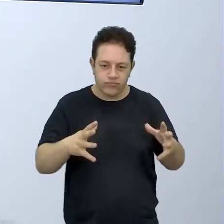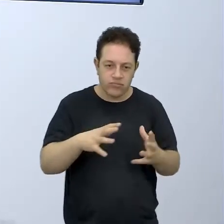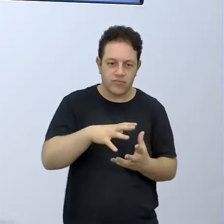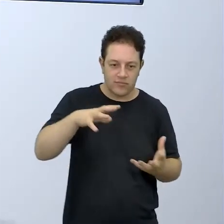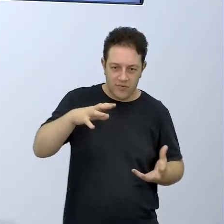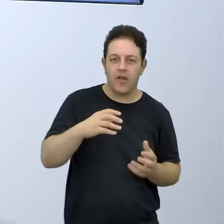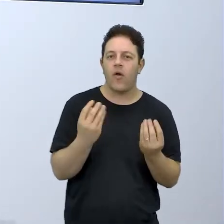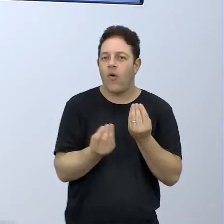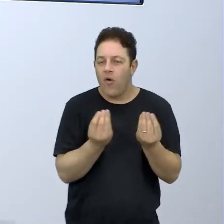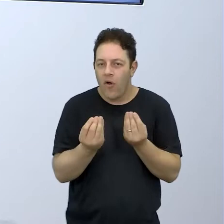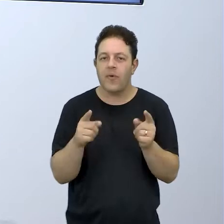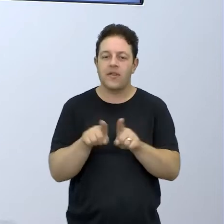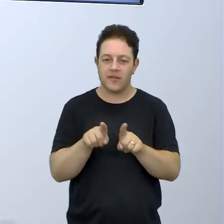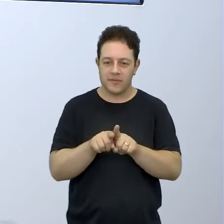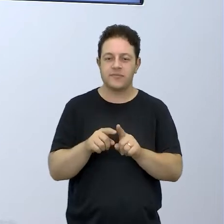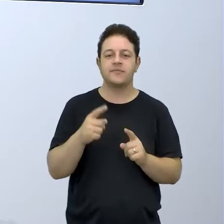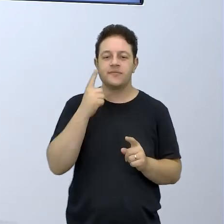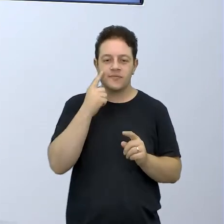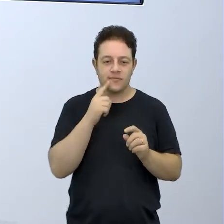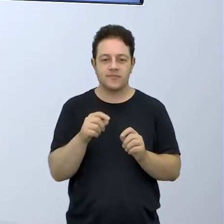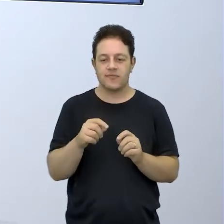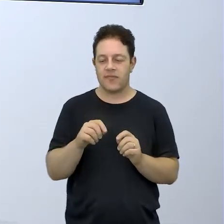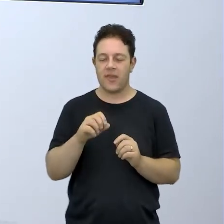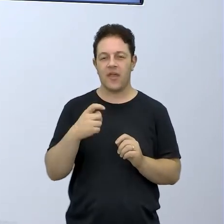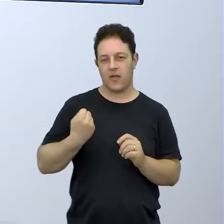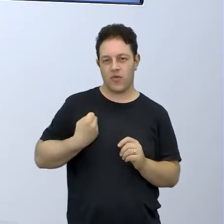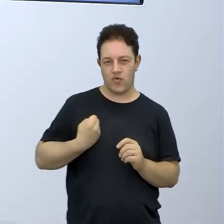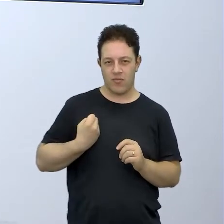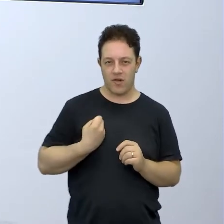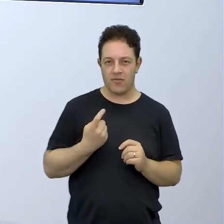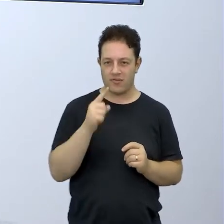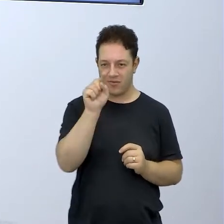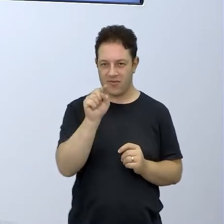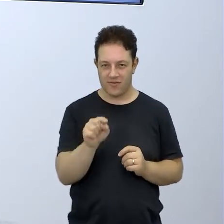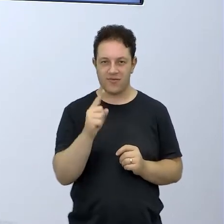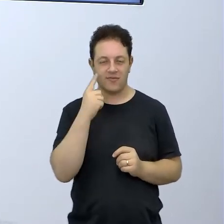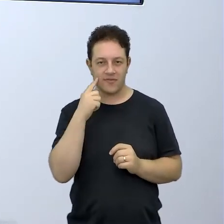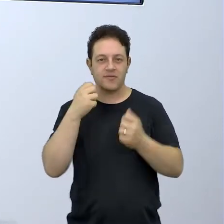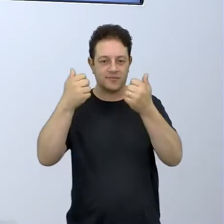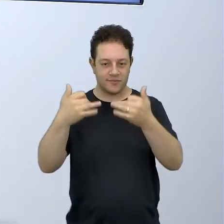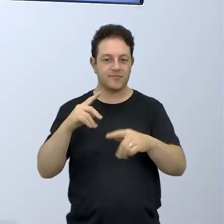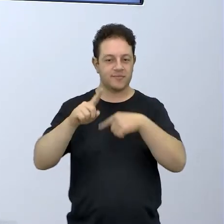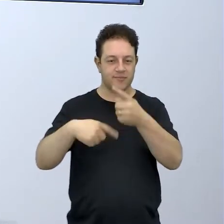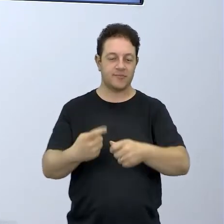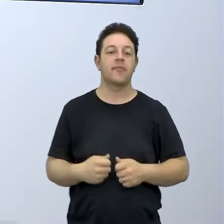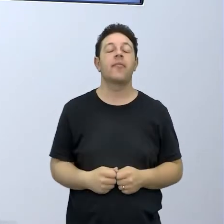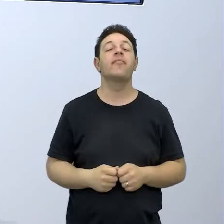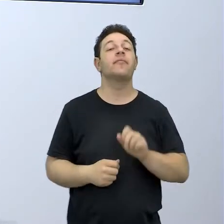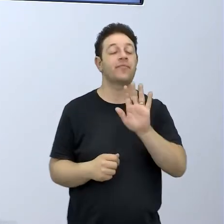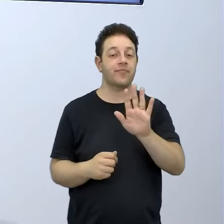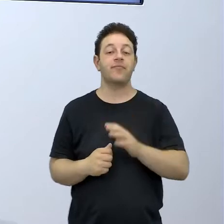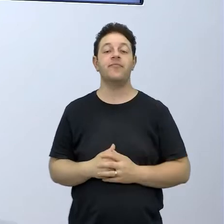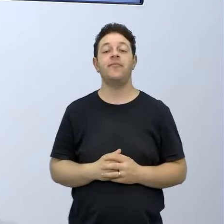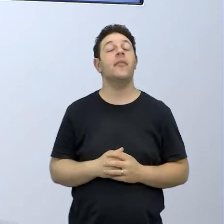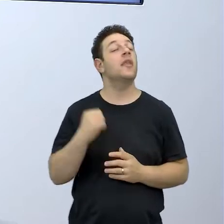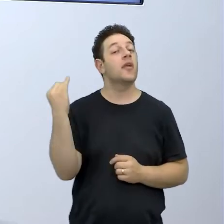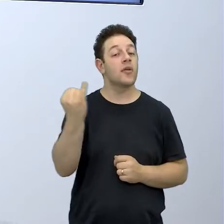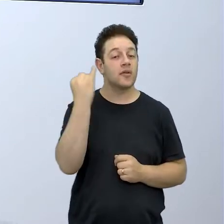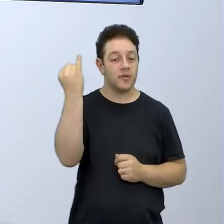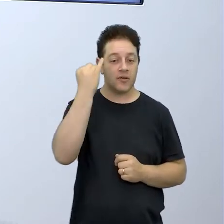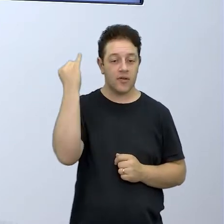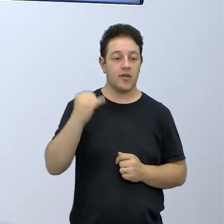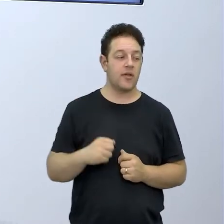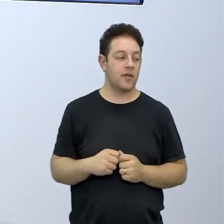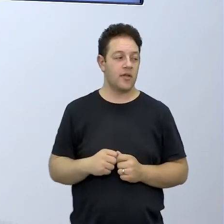aula passada que a gente conversou um pouquinho só, fizemos algumas contas aí, pegou meio pesado e tal, mas é importante que a gente tenha também